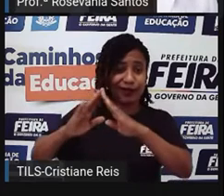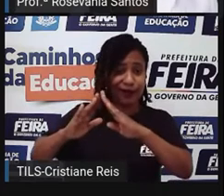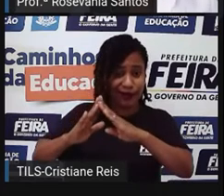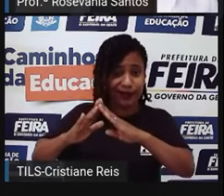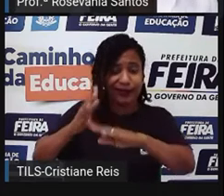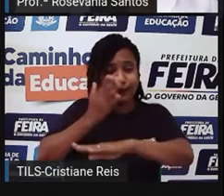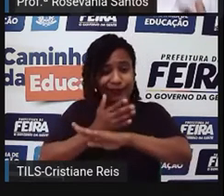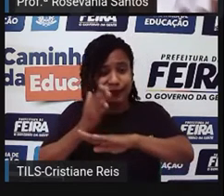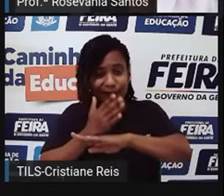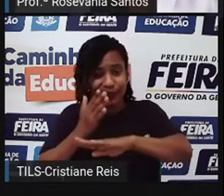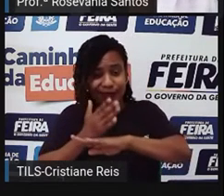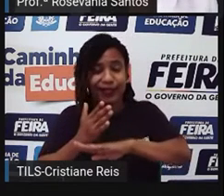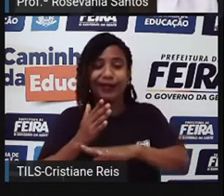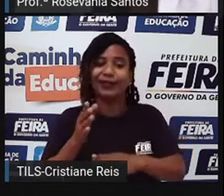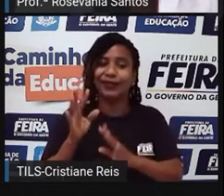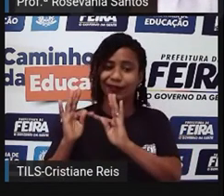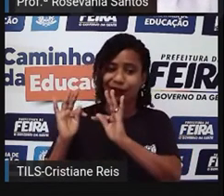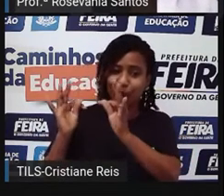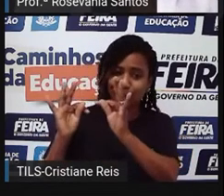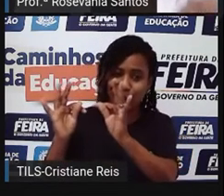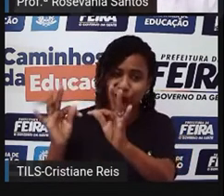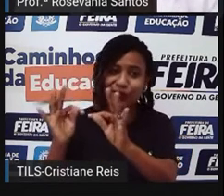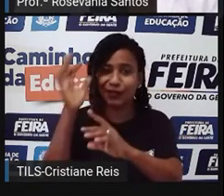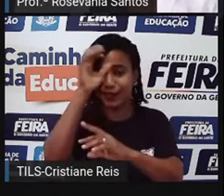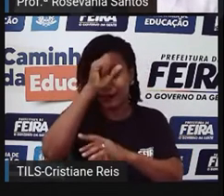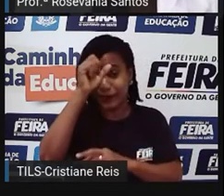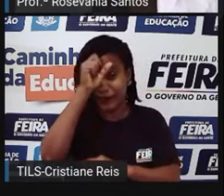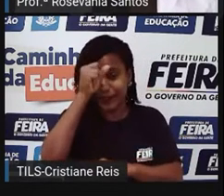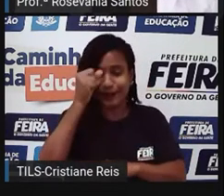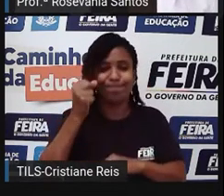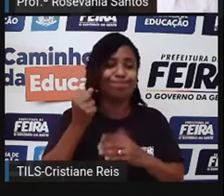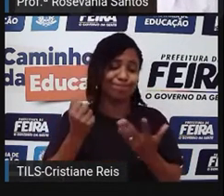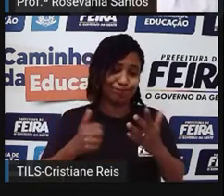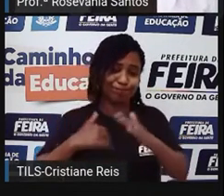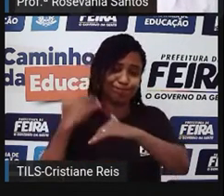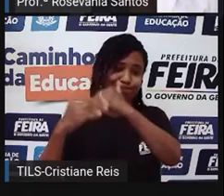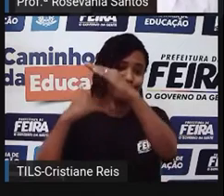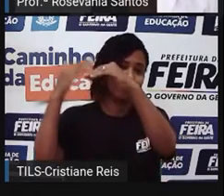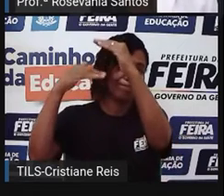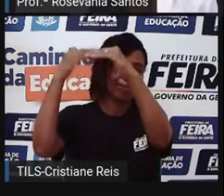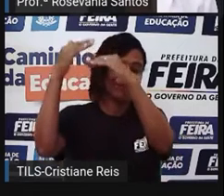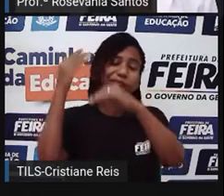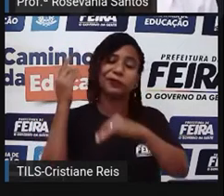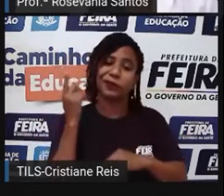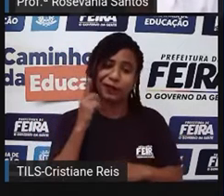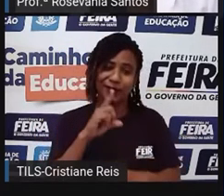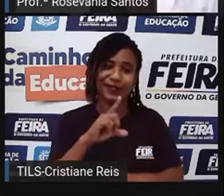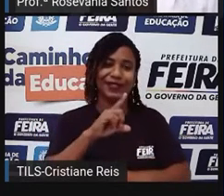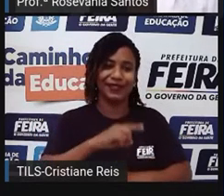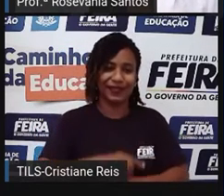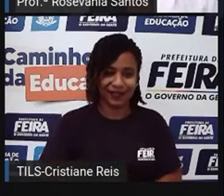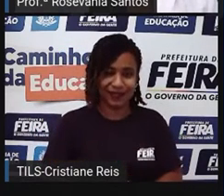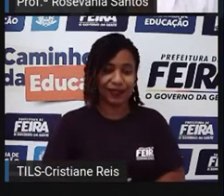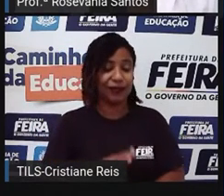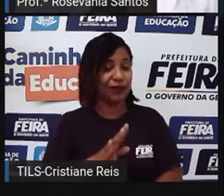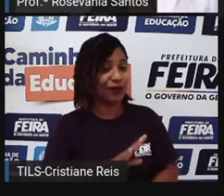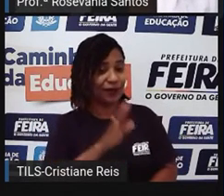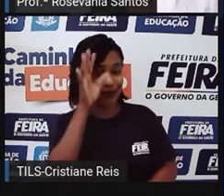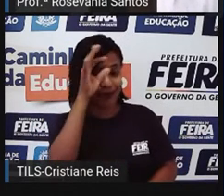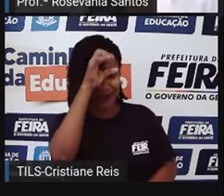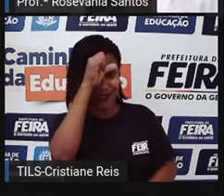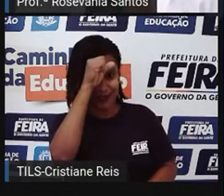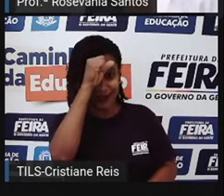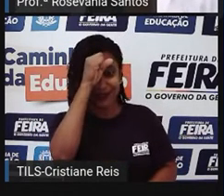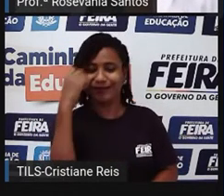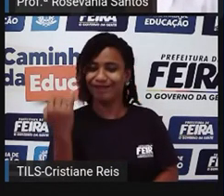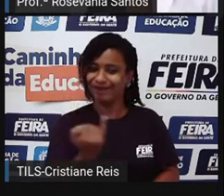tecnológico aí, ou pelo menos os mais básicos, né, para a gente poder evoluir, né? Então, o conhecimento nesse mundo